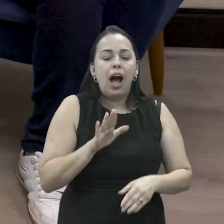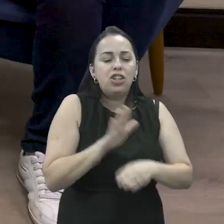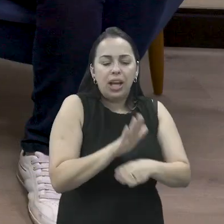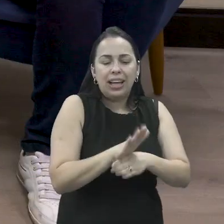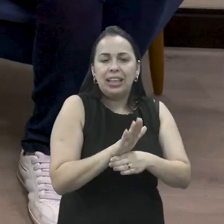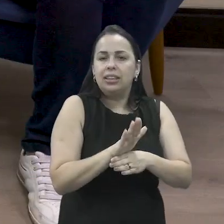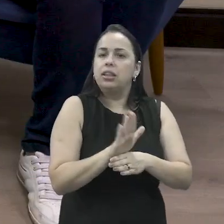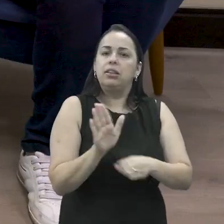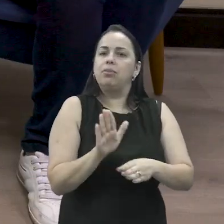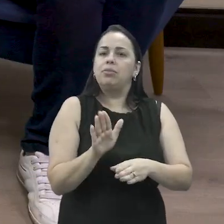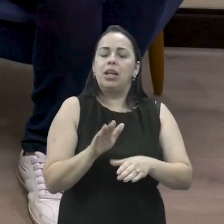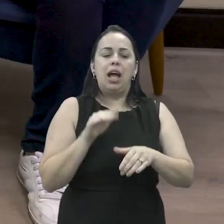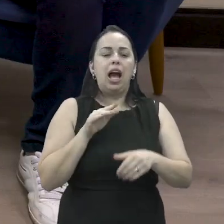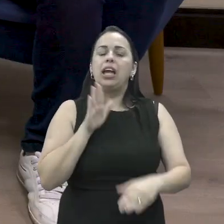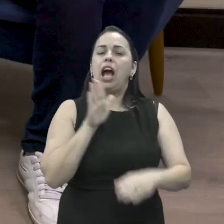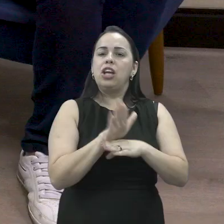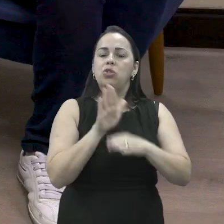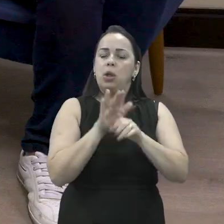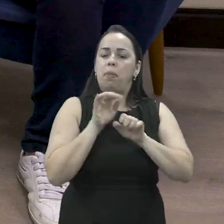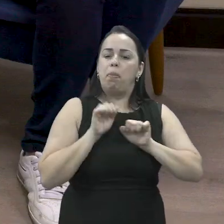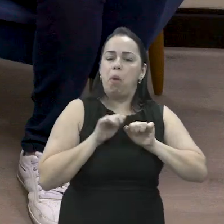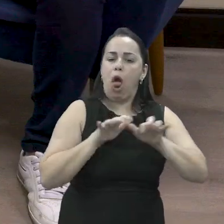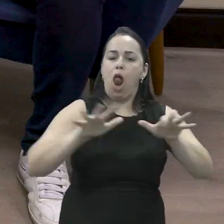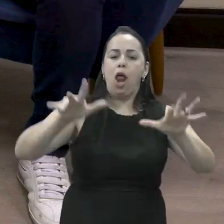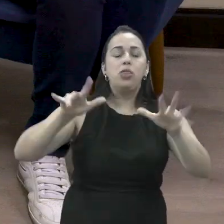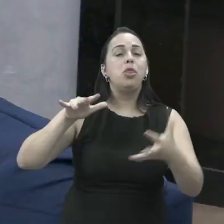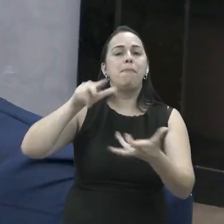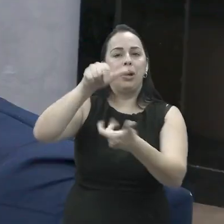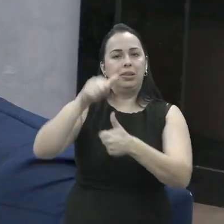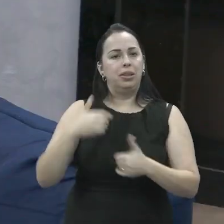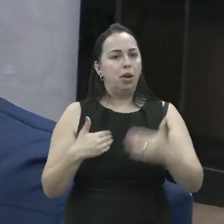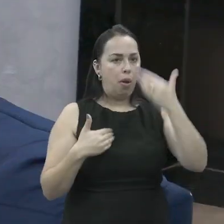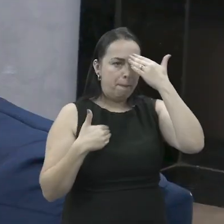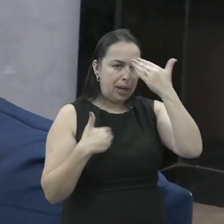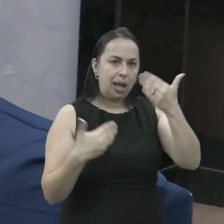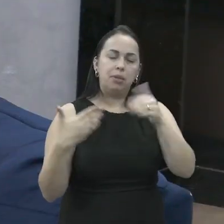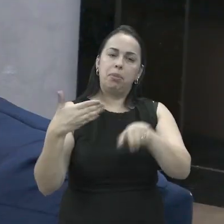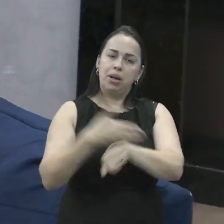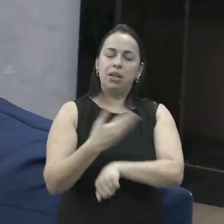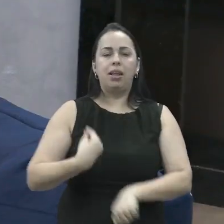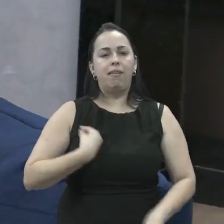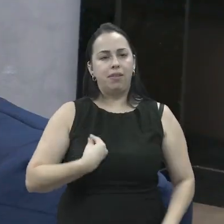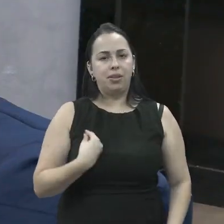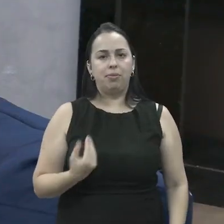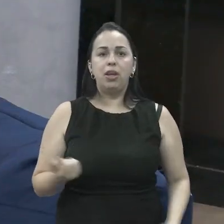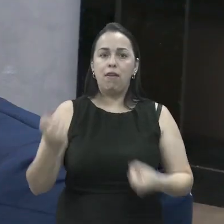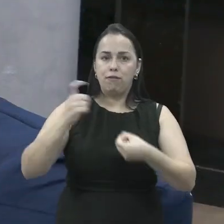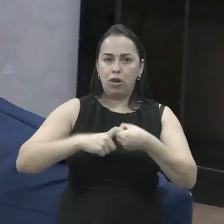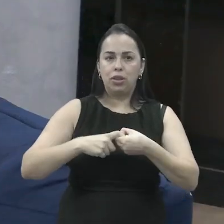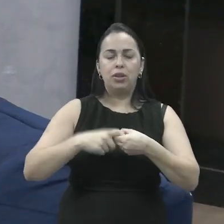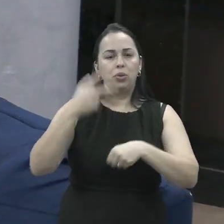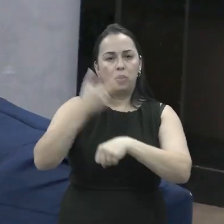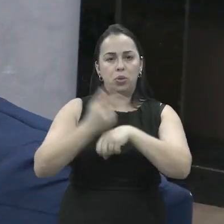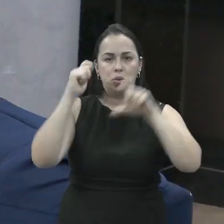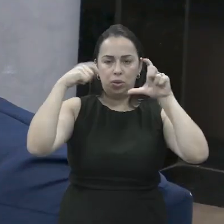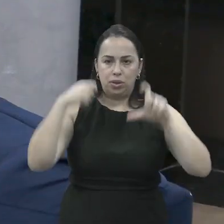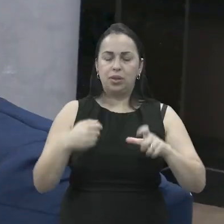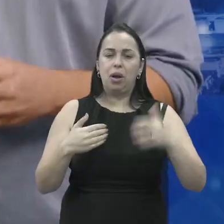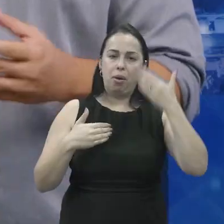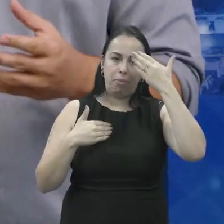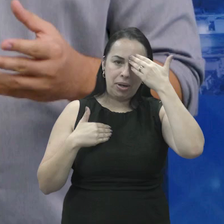a gente não ajuda só aqui, a gente ajuda o mundo. Obrigada pela presença, vereador. Voltamos ao